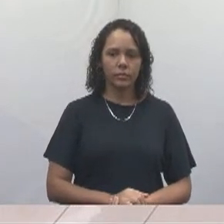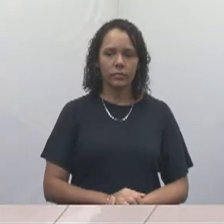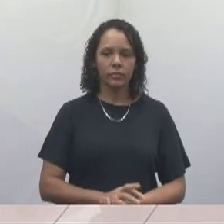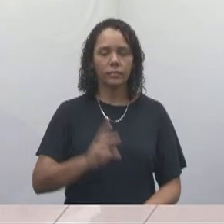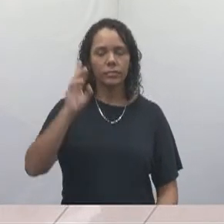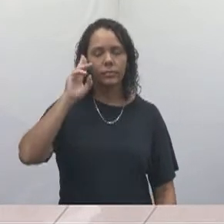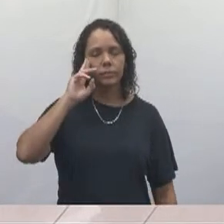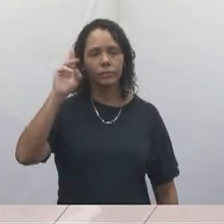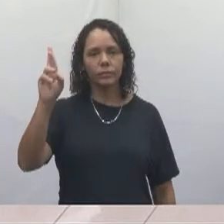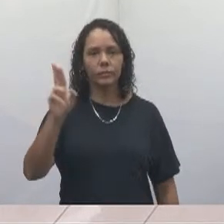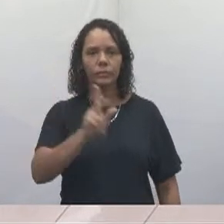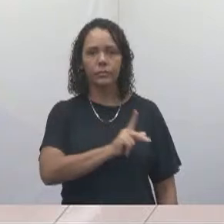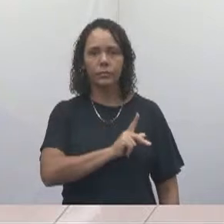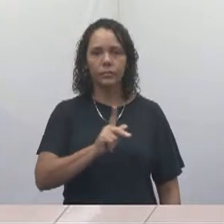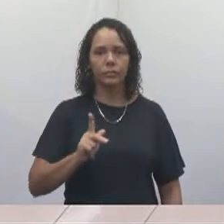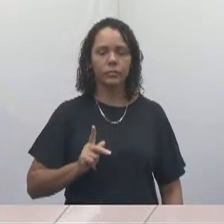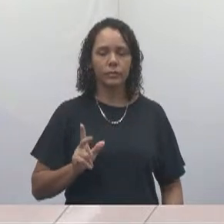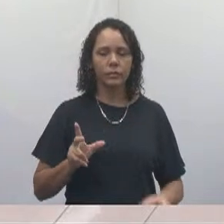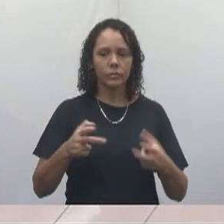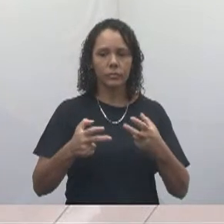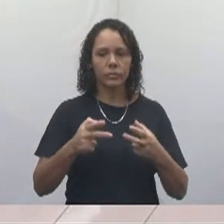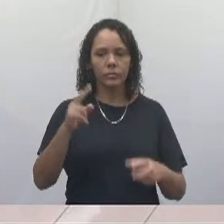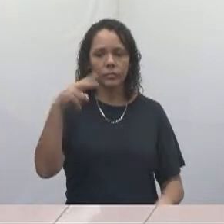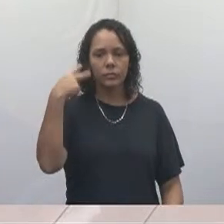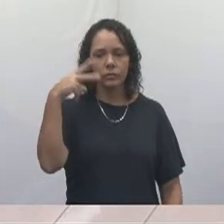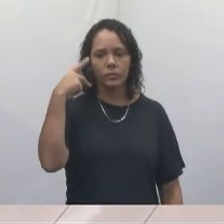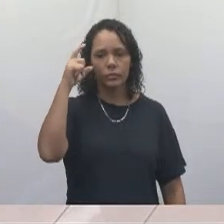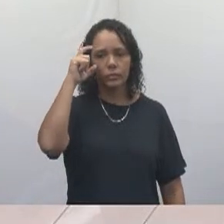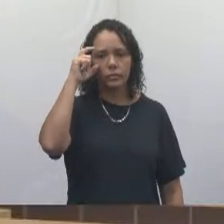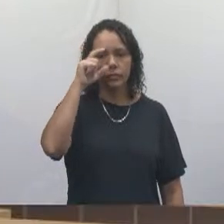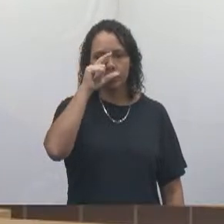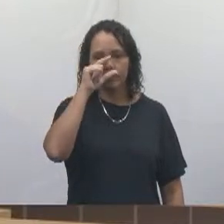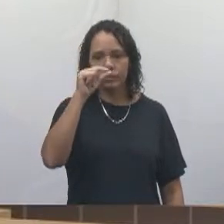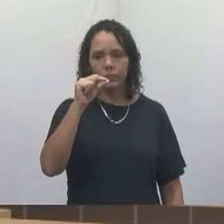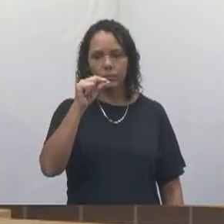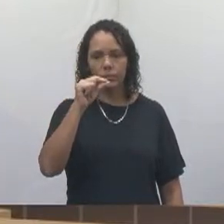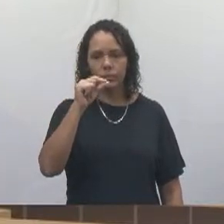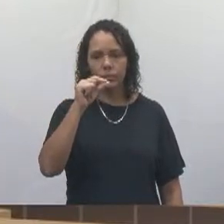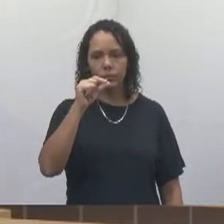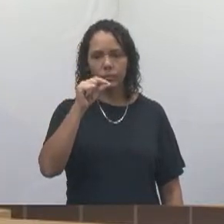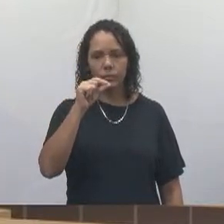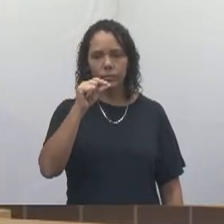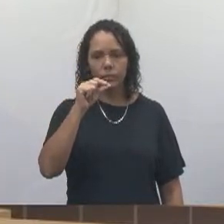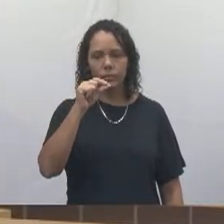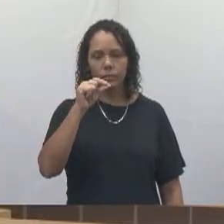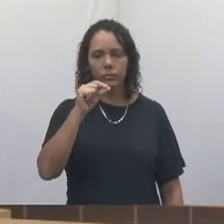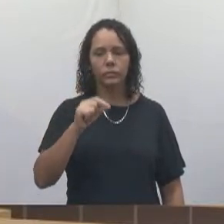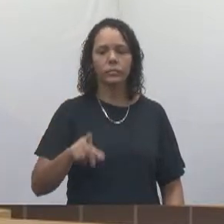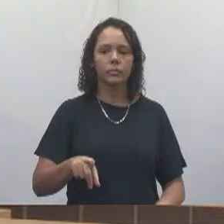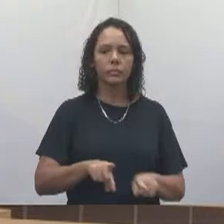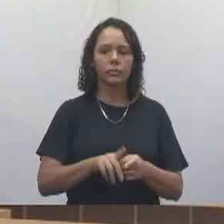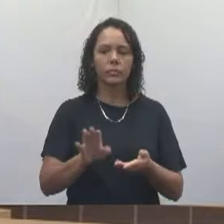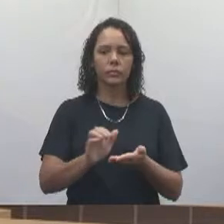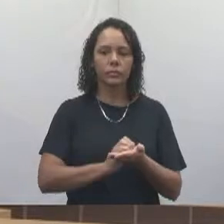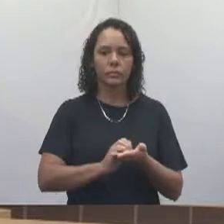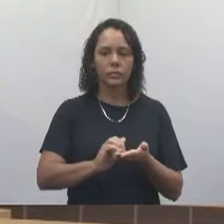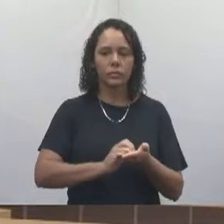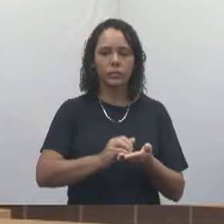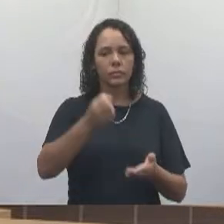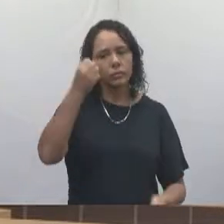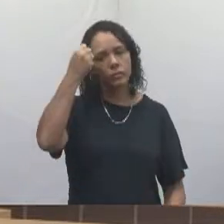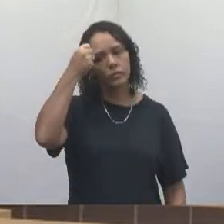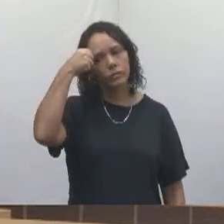Excelentíssimo senhor presidente da Câmara Municipal de Jacareí, vereador Abner Rosa, digníssima vereadora secretária Sônia Patas